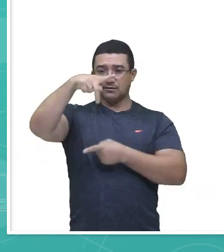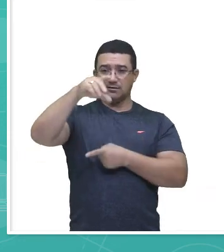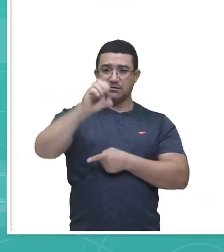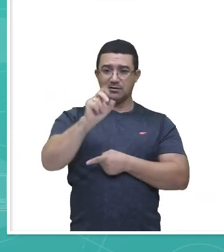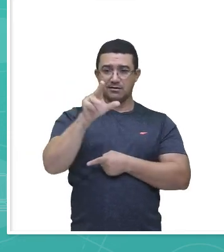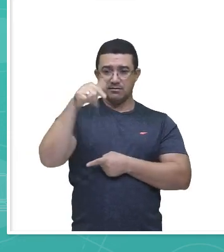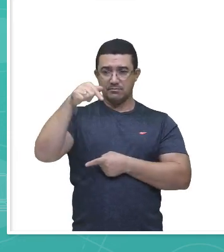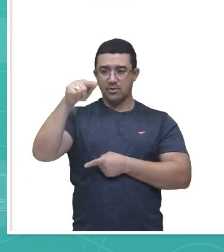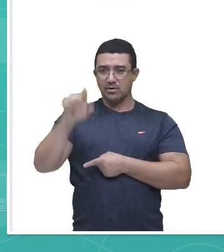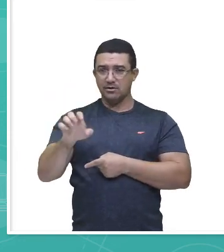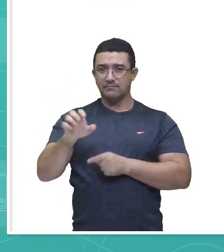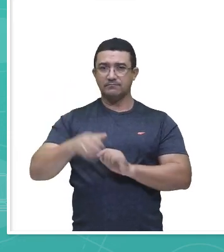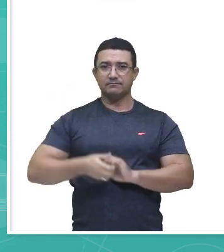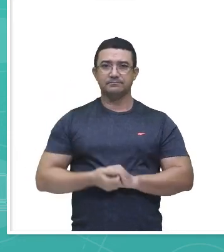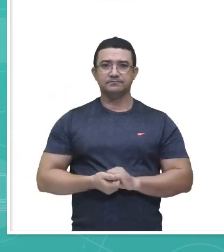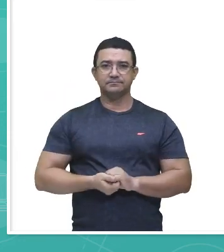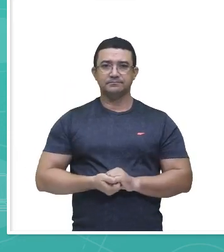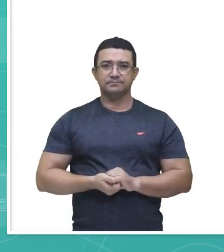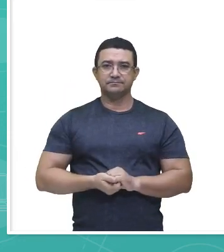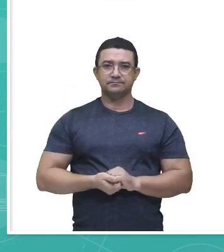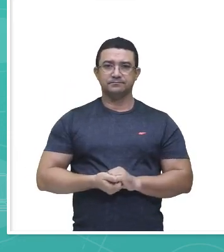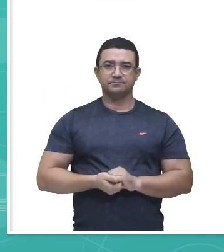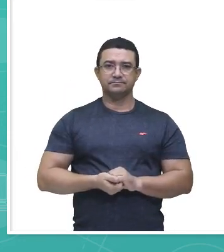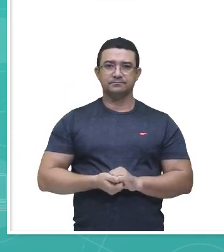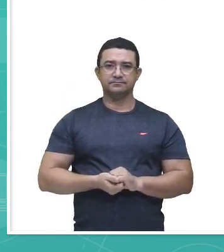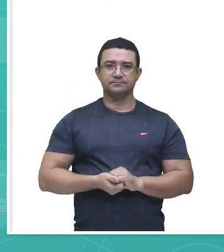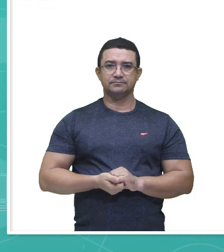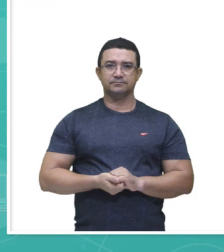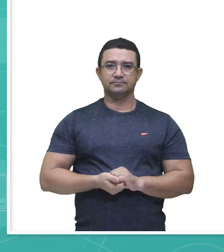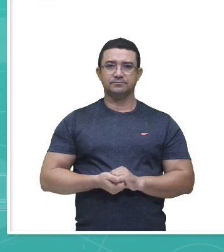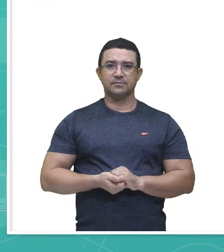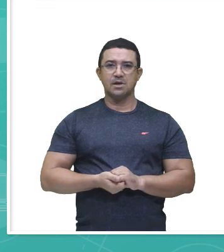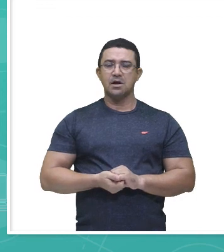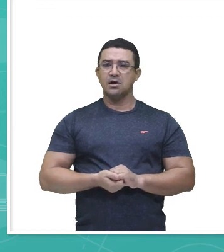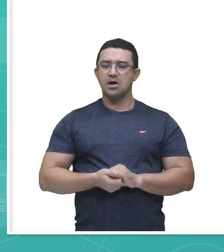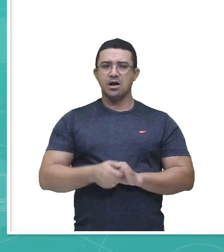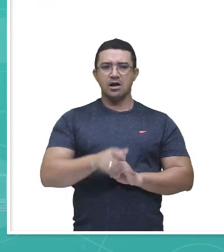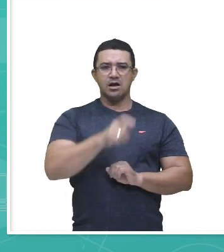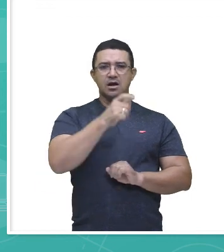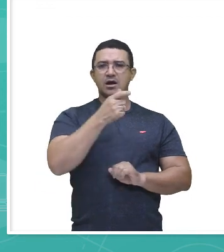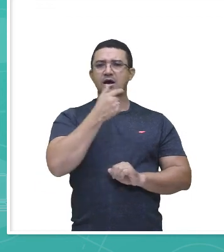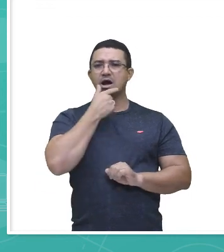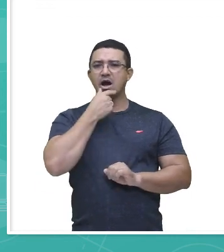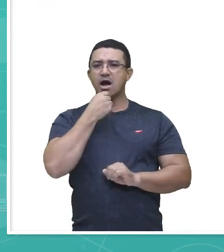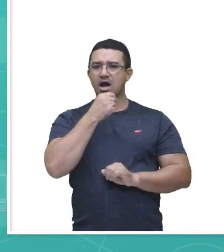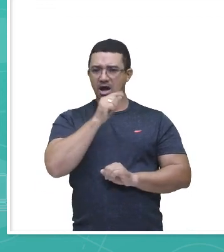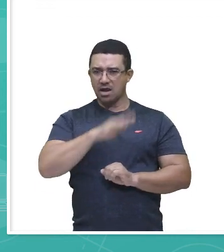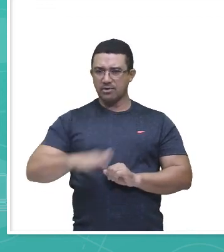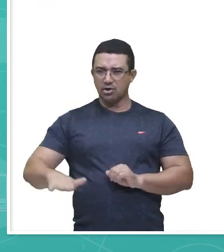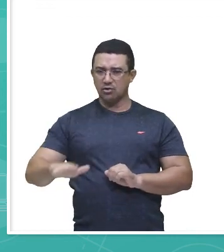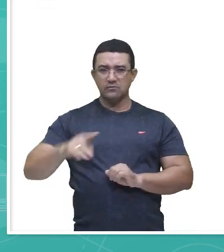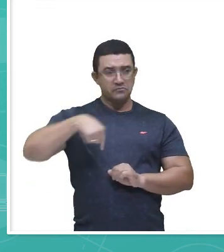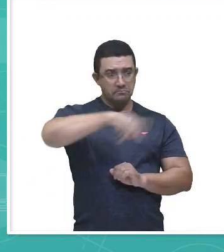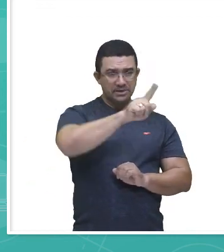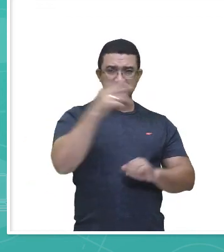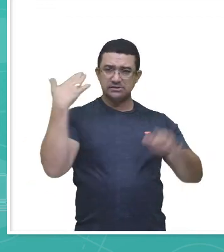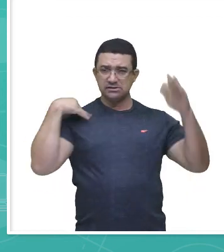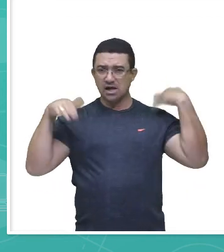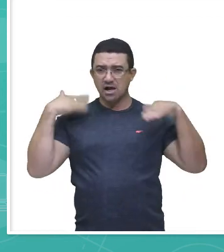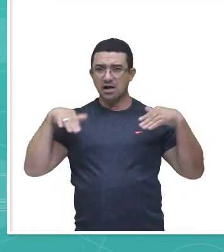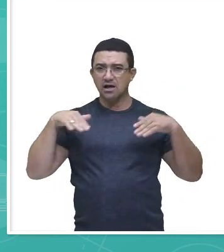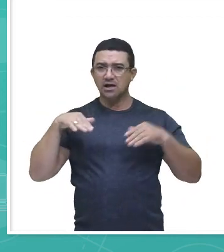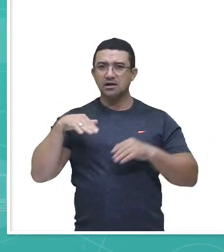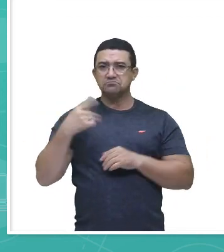passear sozinho ou, né, quando eu digo ou fazer isso ou fazer aquilo.